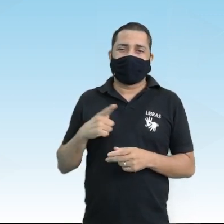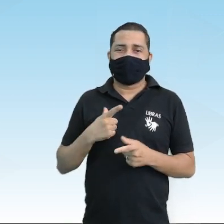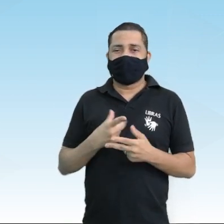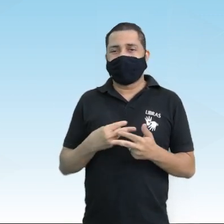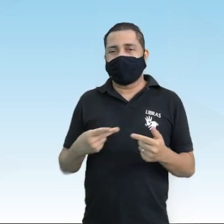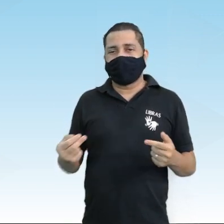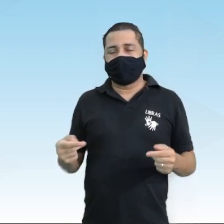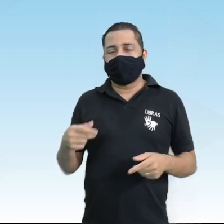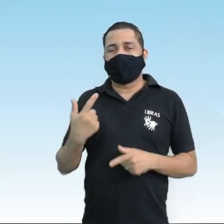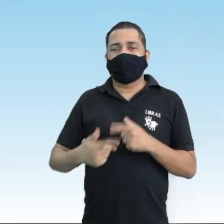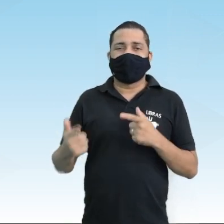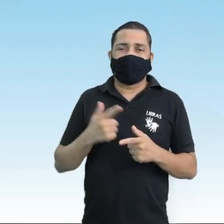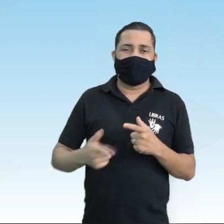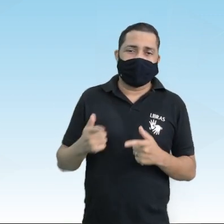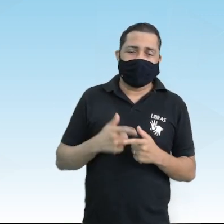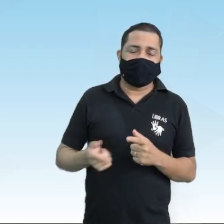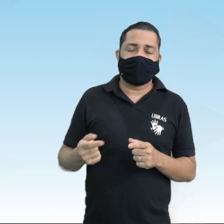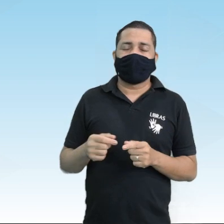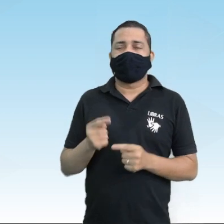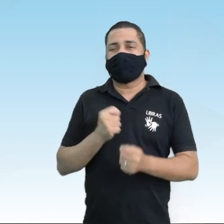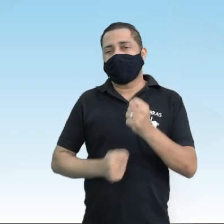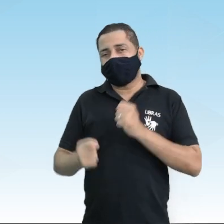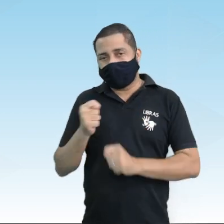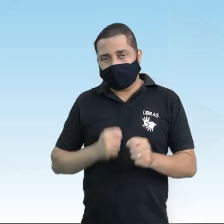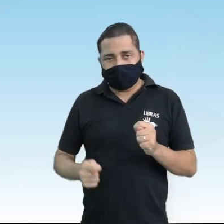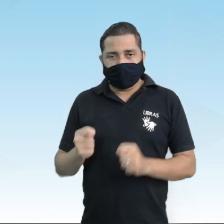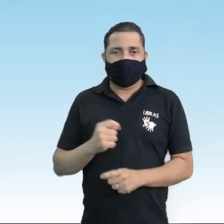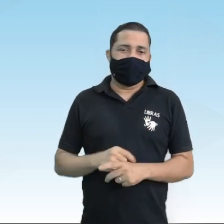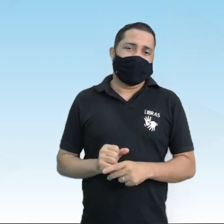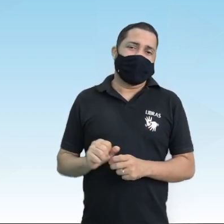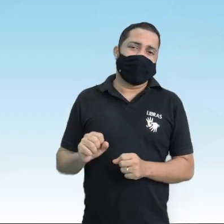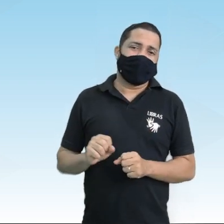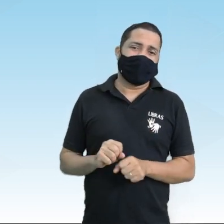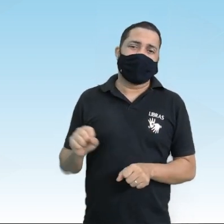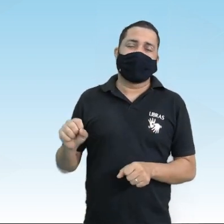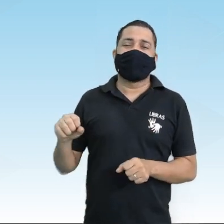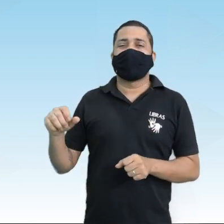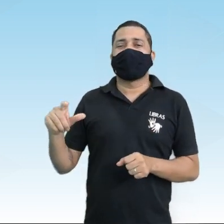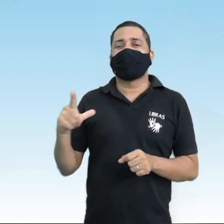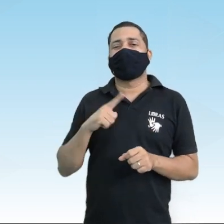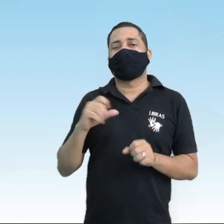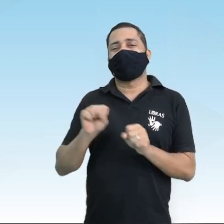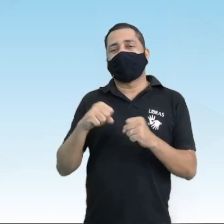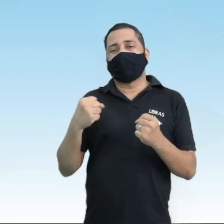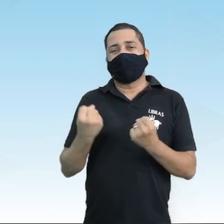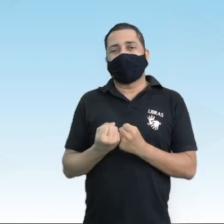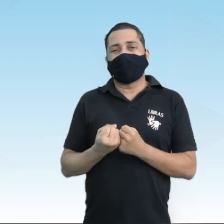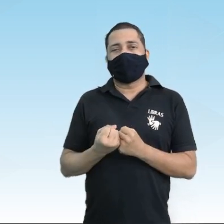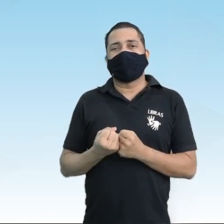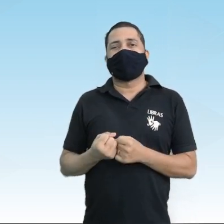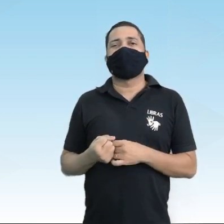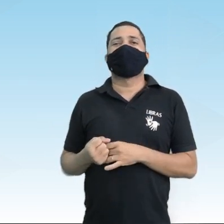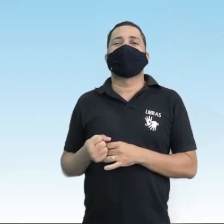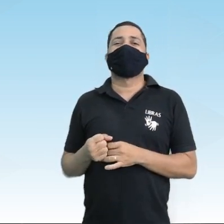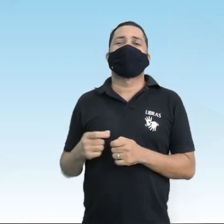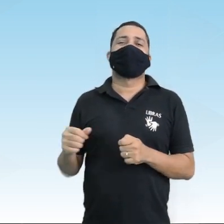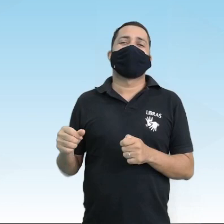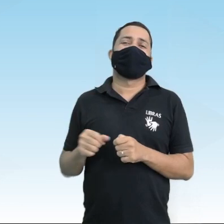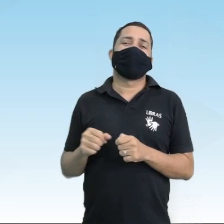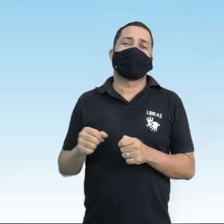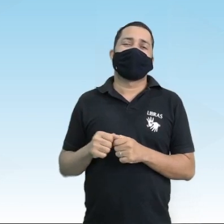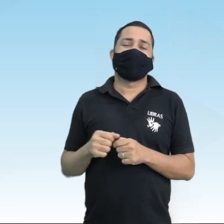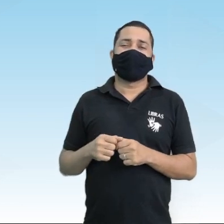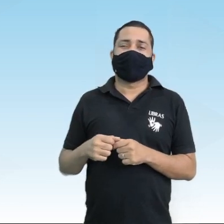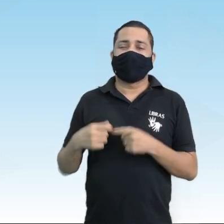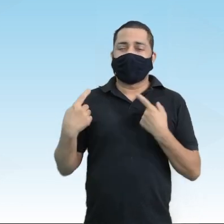problemas, né, econômicos, sociais. A questão da abolição no Brasil foi muito tardia. Ele foi extremamente criticado